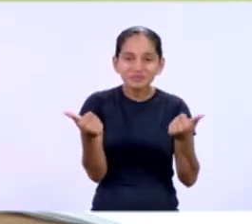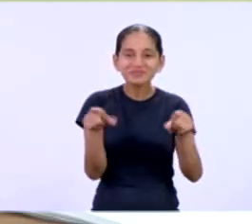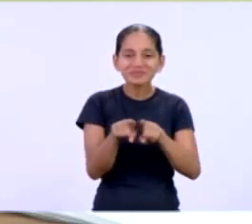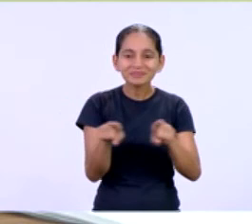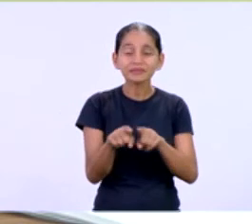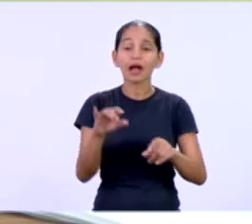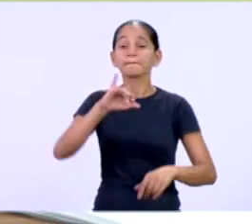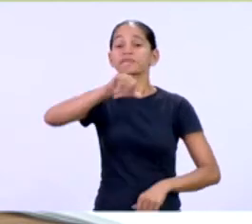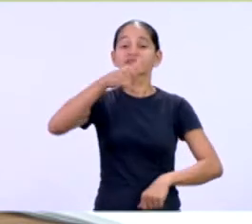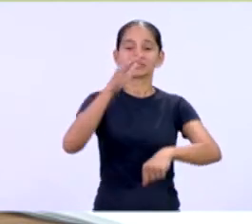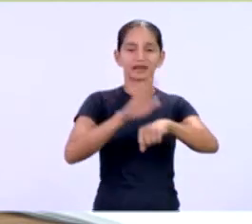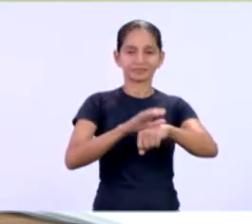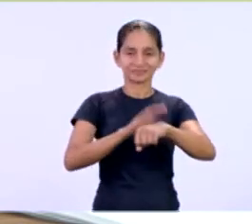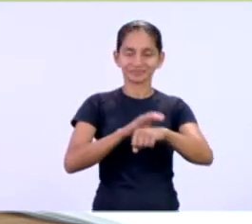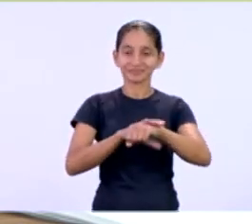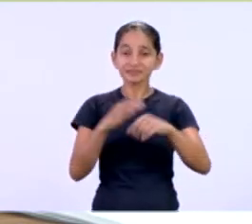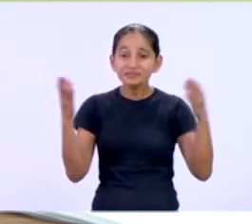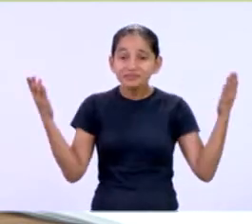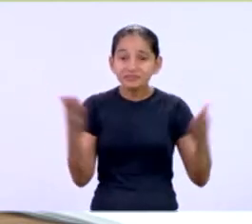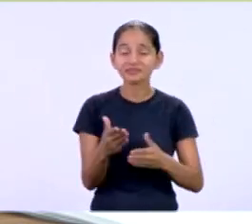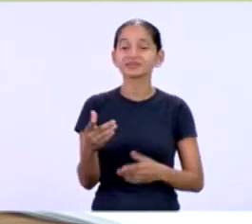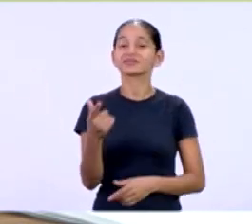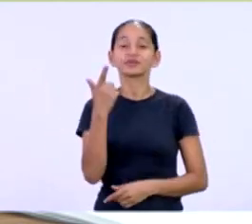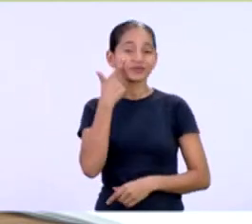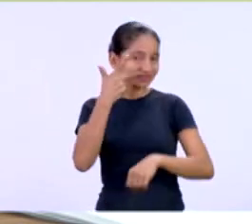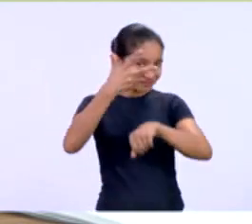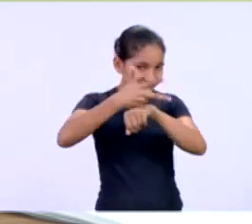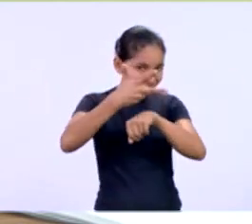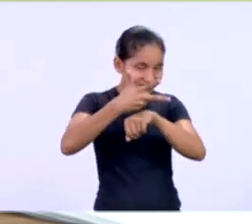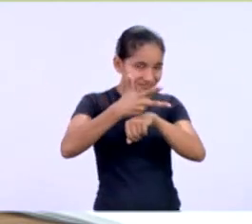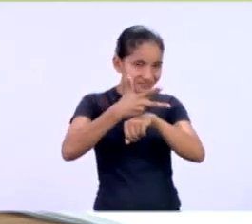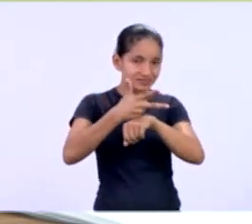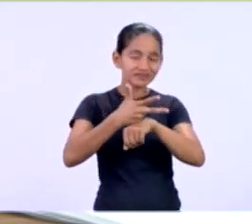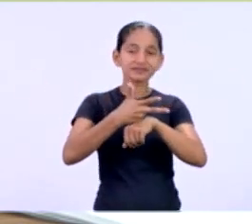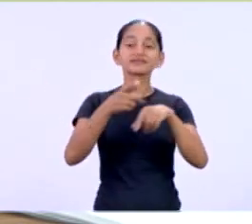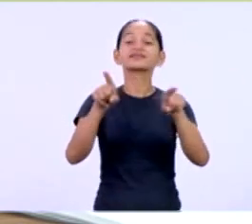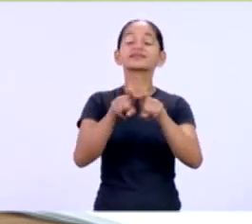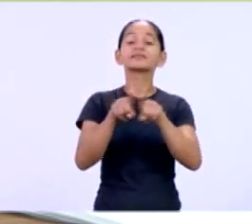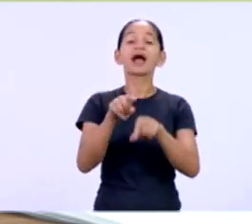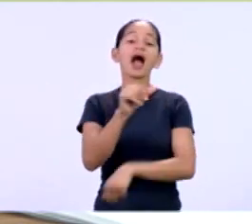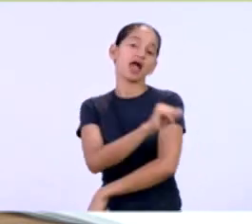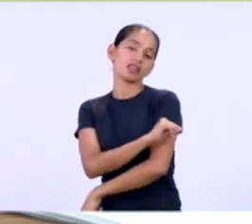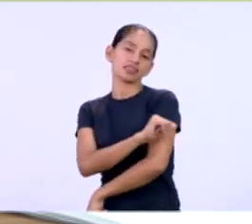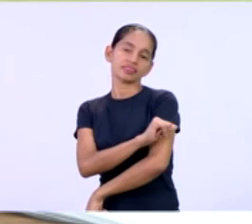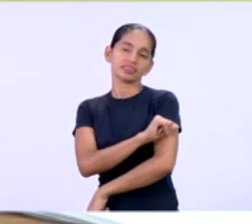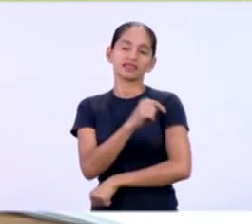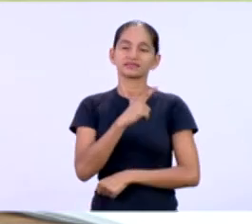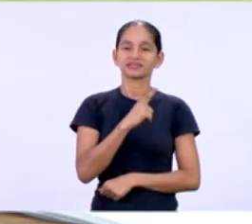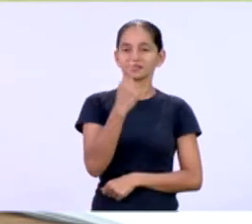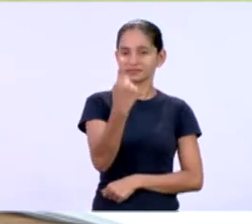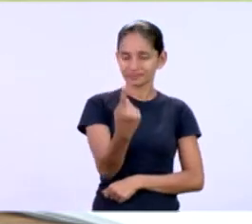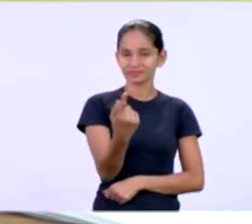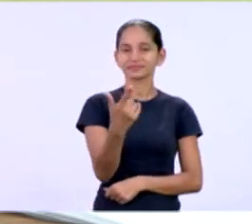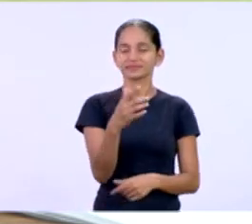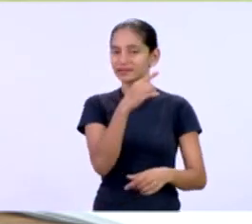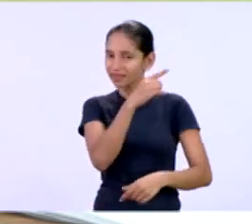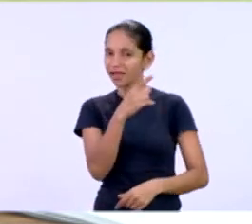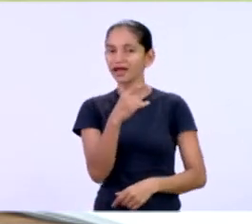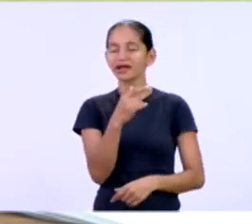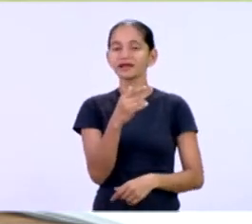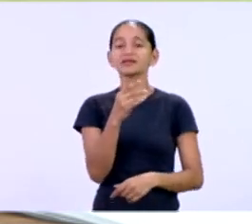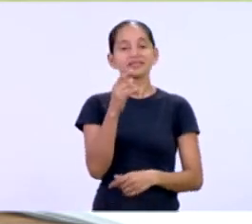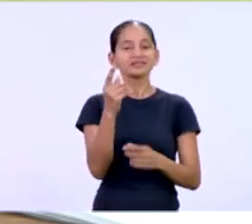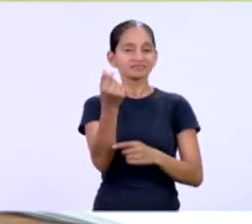aqui, professor Igor, nós vimos uma externa aí o vídeo. Agradecer o aluno, nós tínhamos aluno aqui